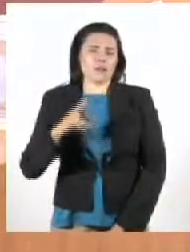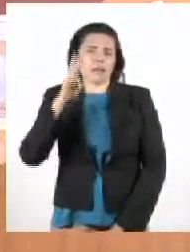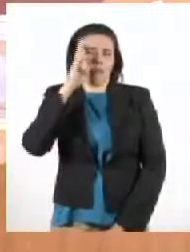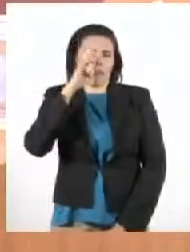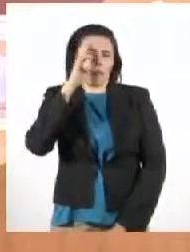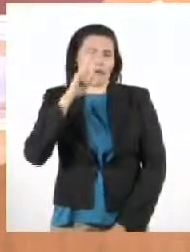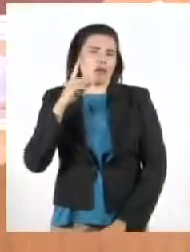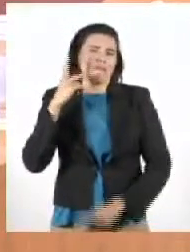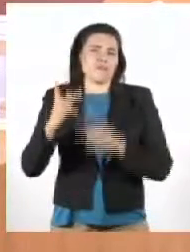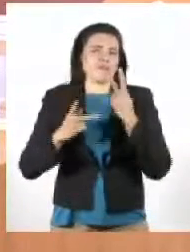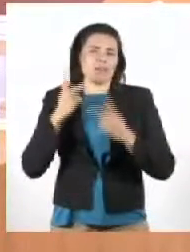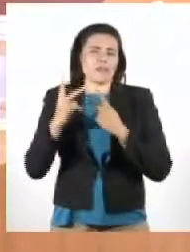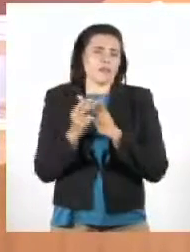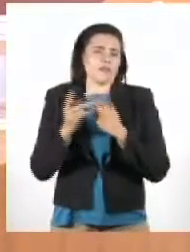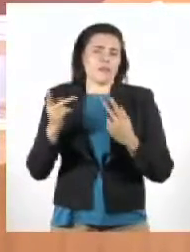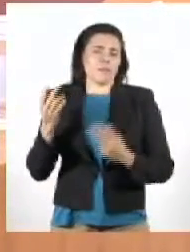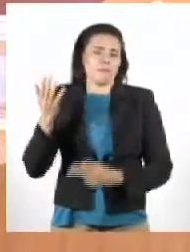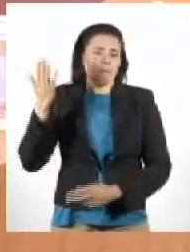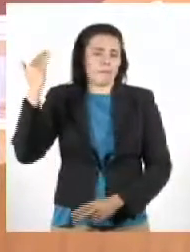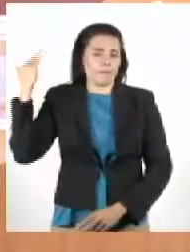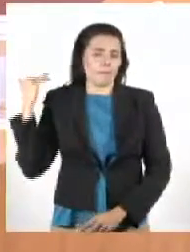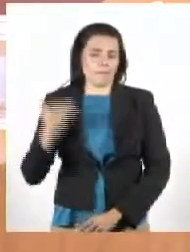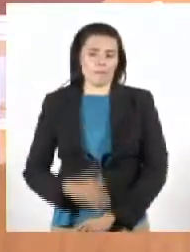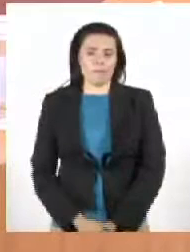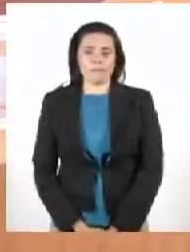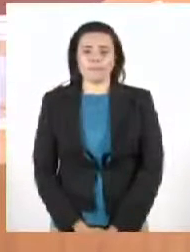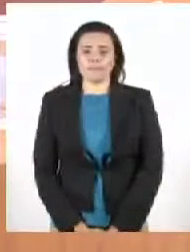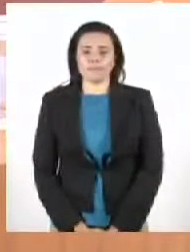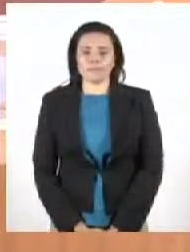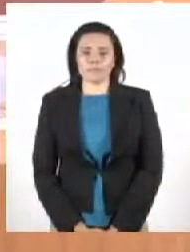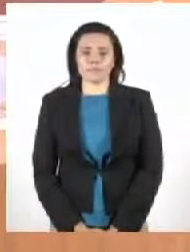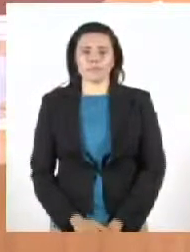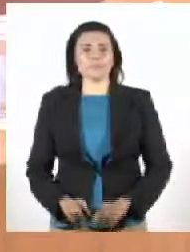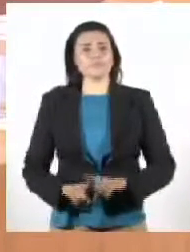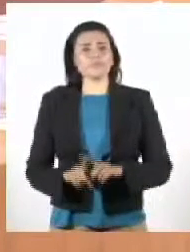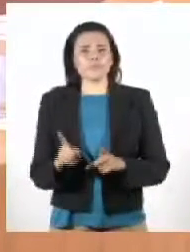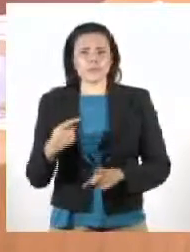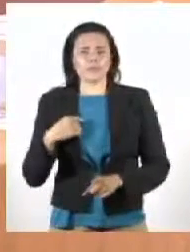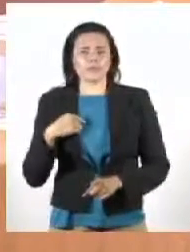Mas eu vou só pontuar uma questão aqui.